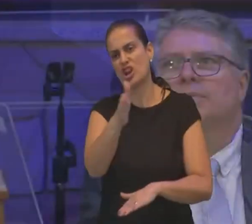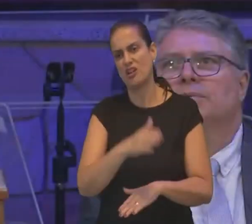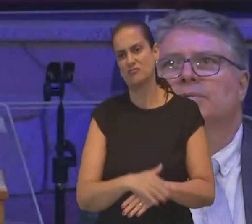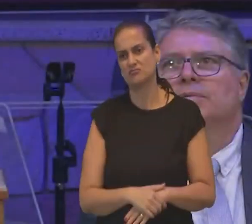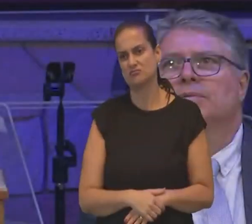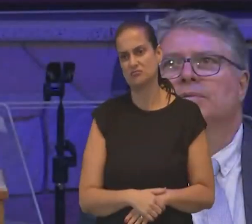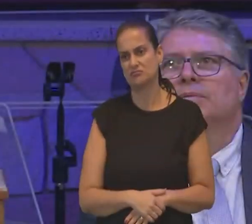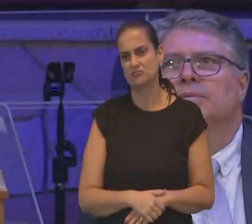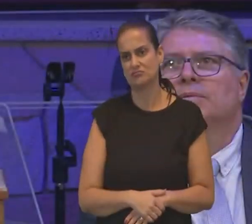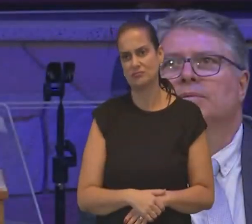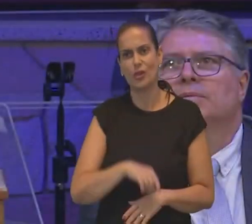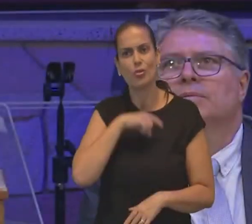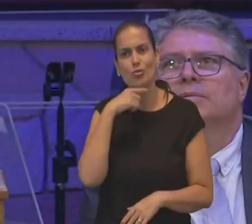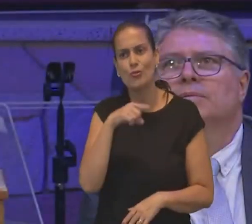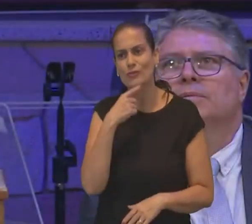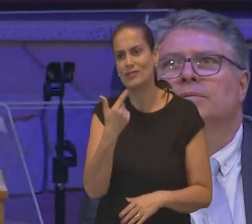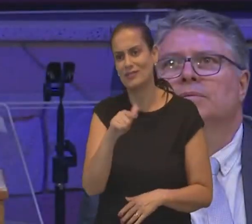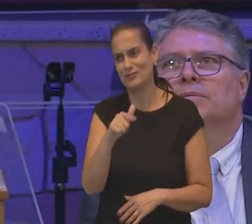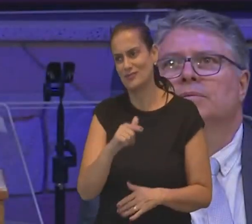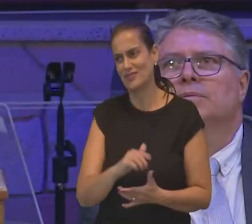Eu não tenho nem dúvida.